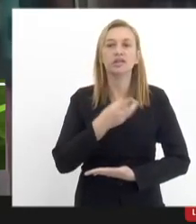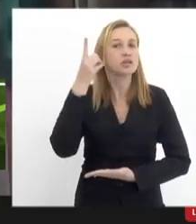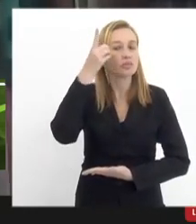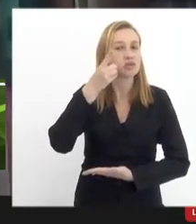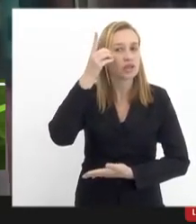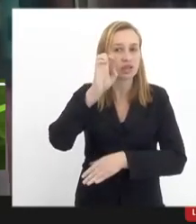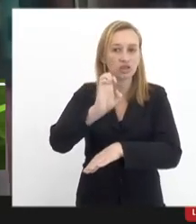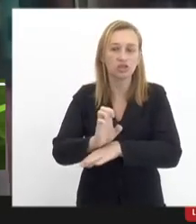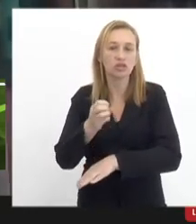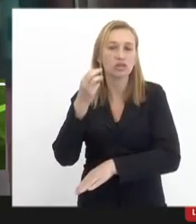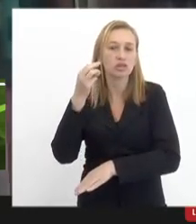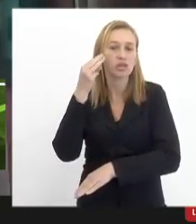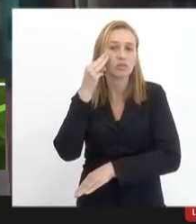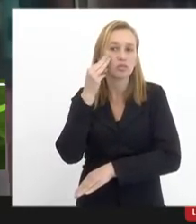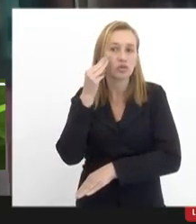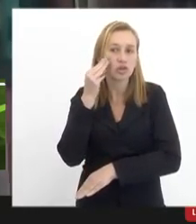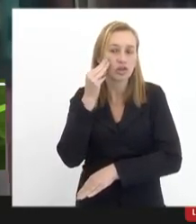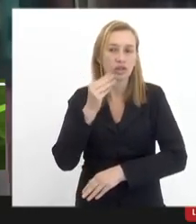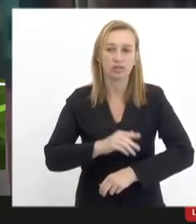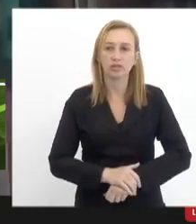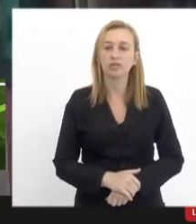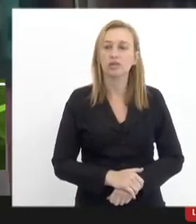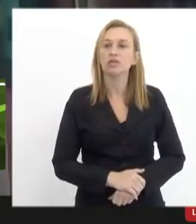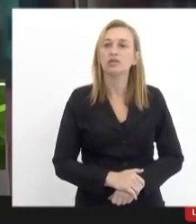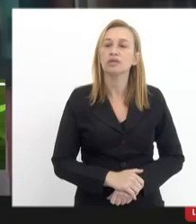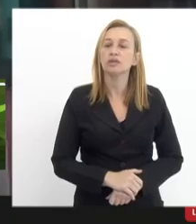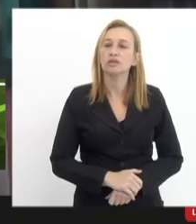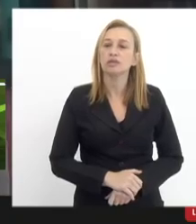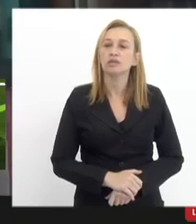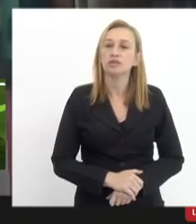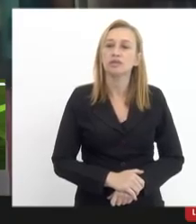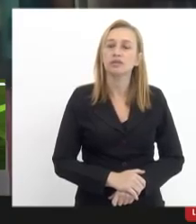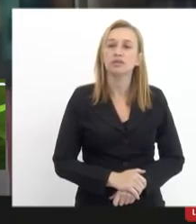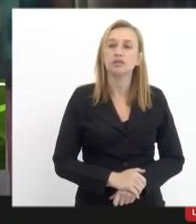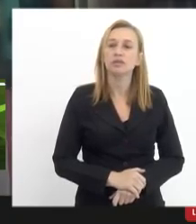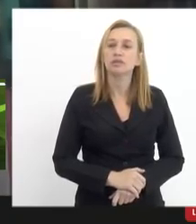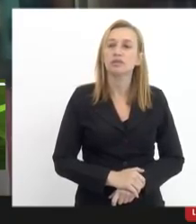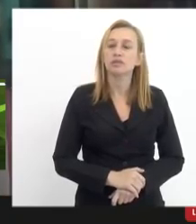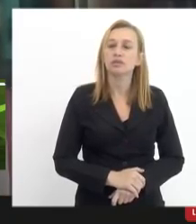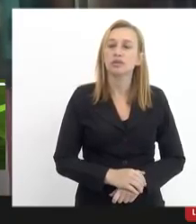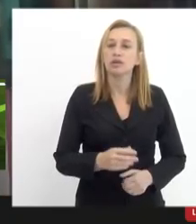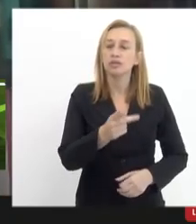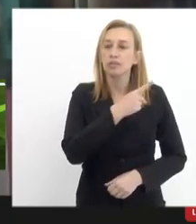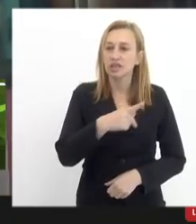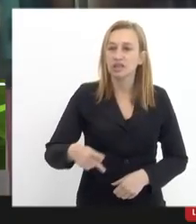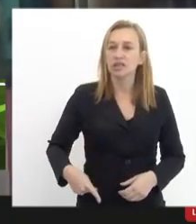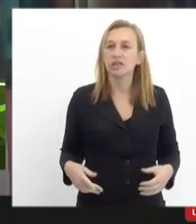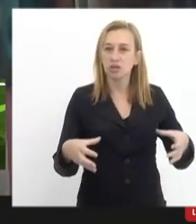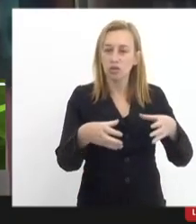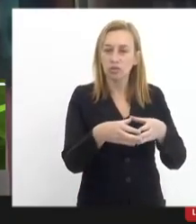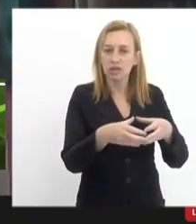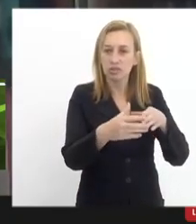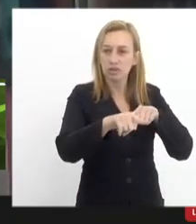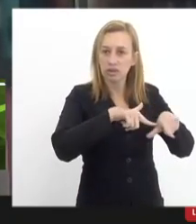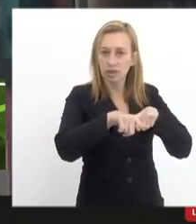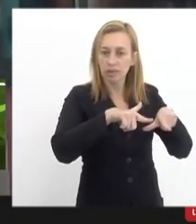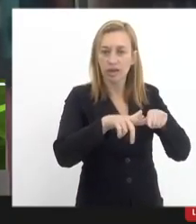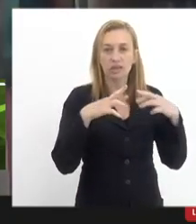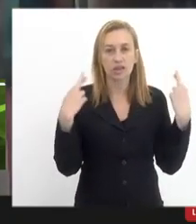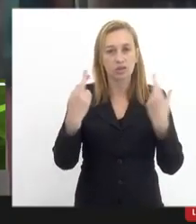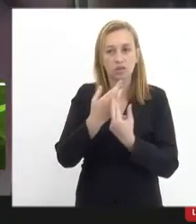estadual Mônica Francisco, que copreside na qualidade de presidente da Comissão de Trabalho essa